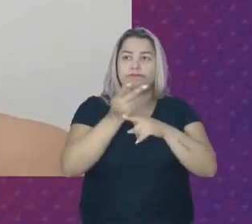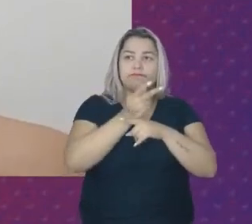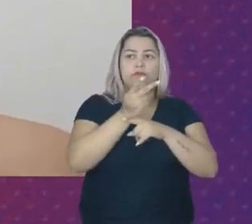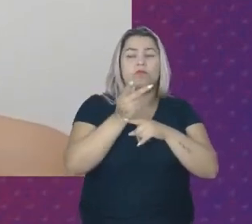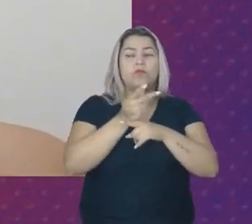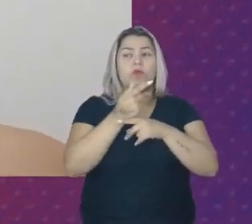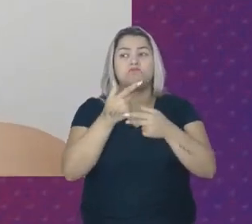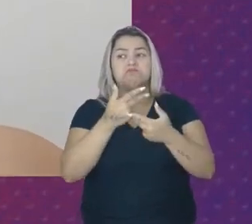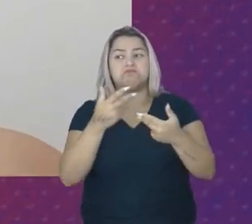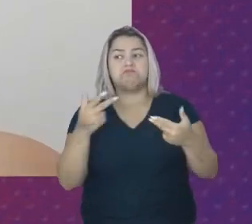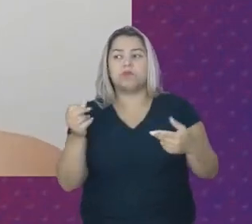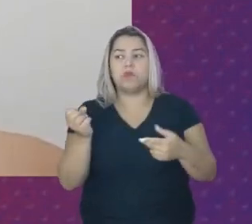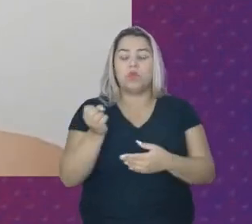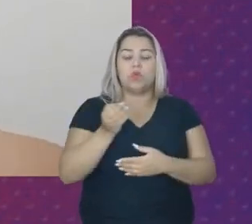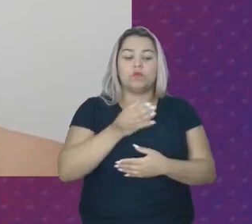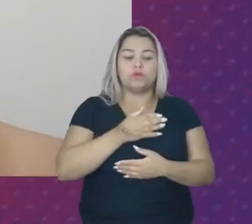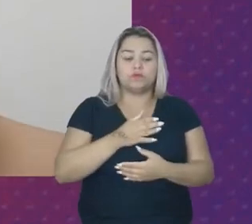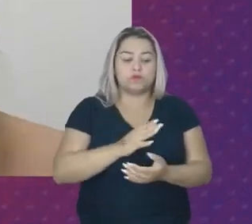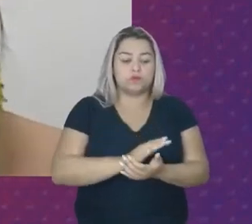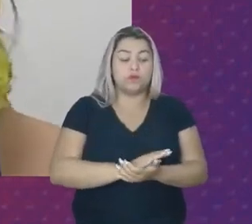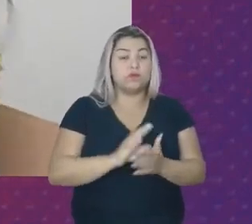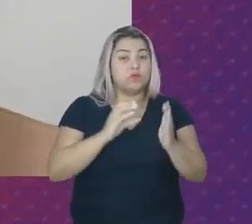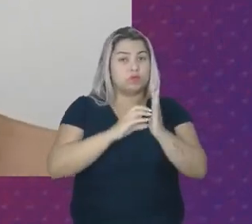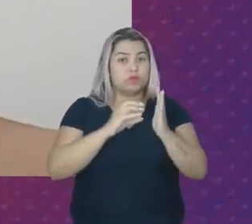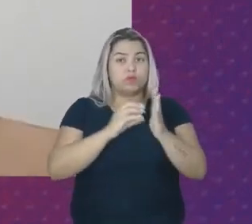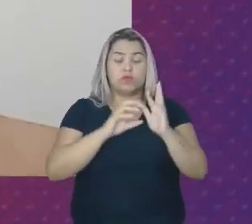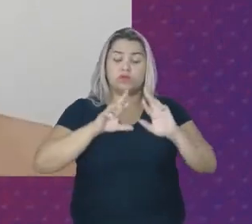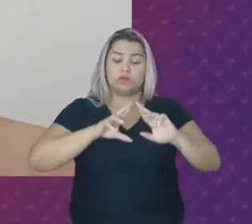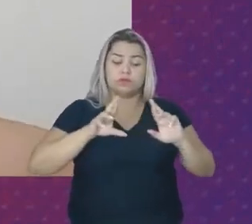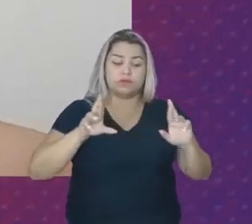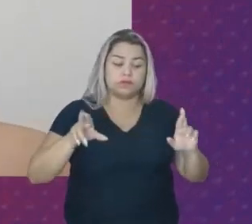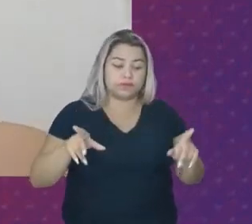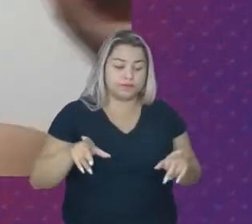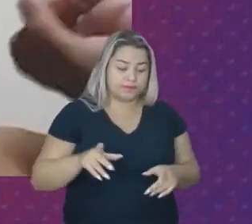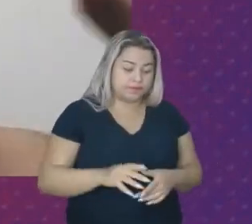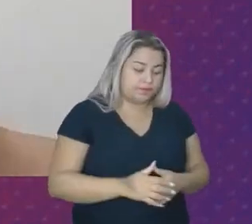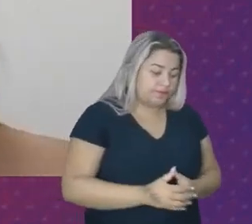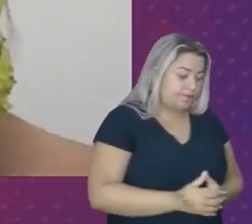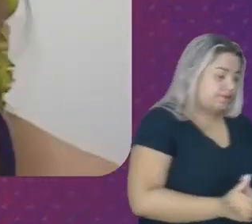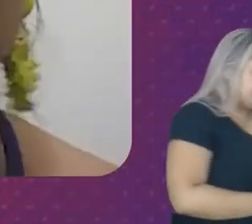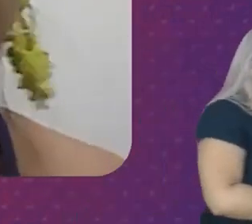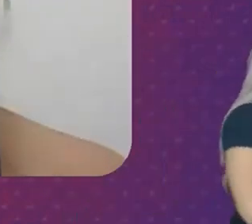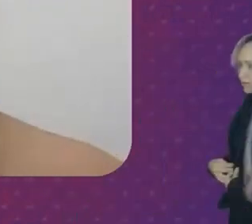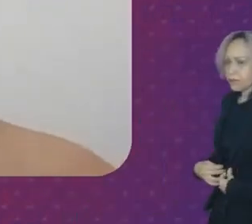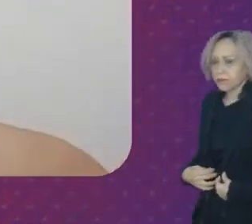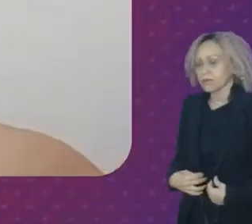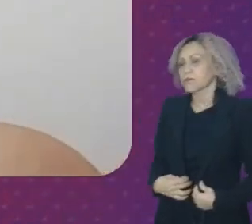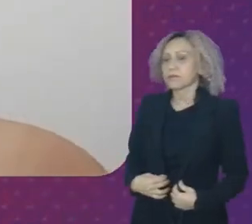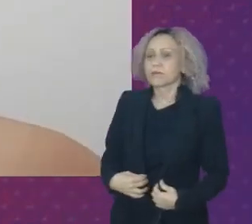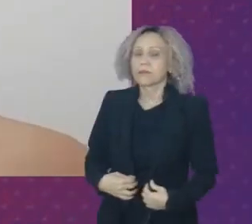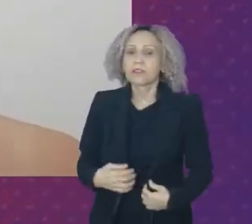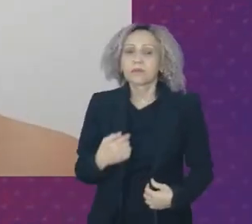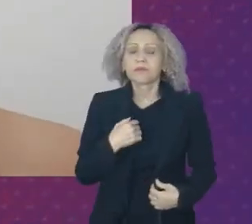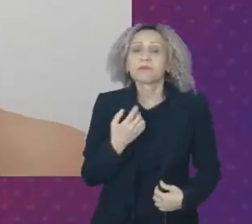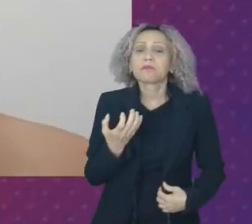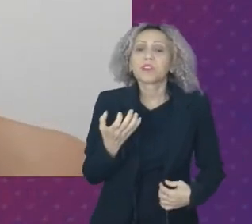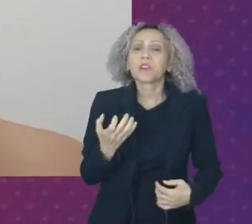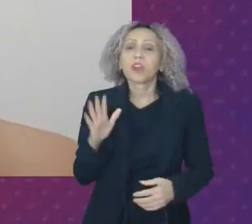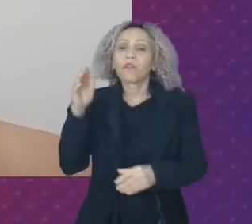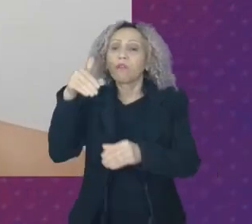uma coisa nova, eu quero uma candidatura diferente, eu quero votar numa jovem, eu quero votar numa mulher LGBT, eu quero